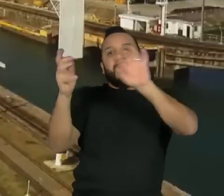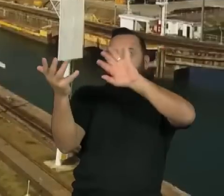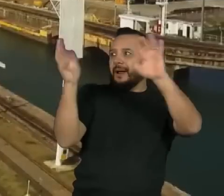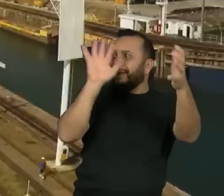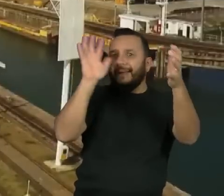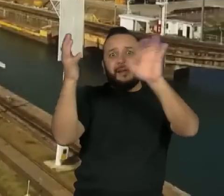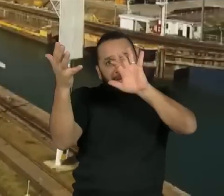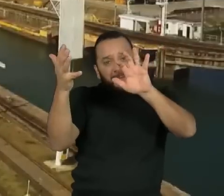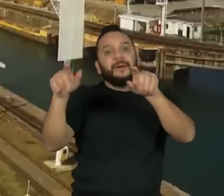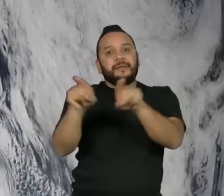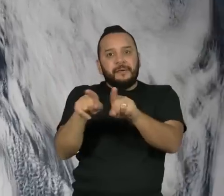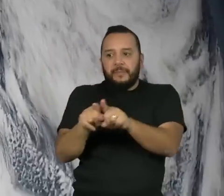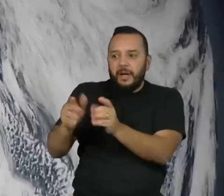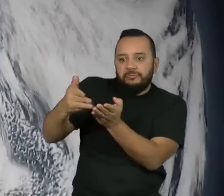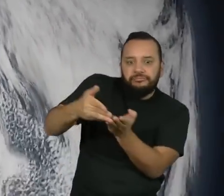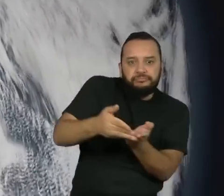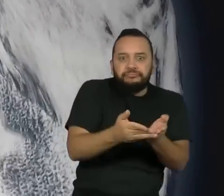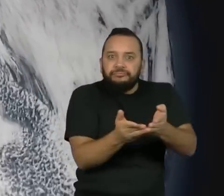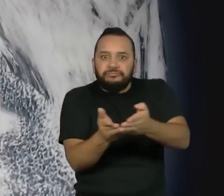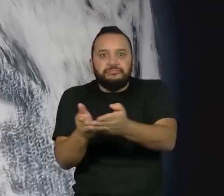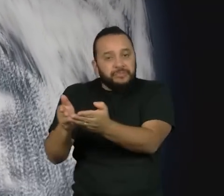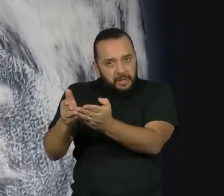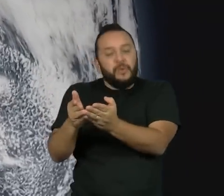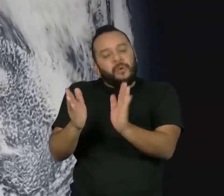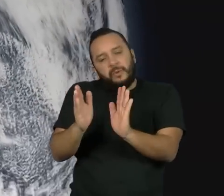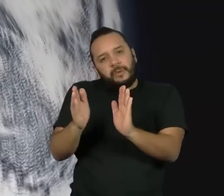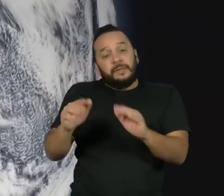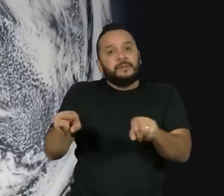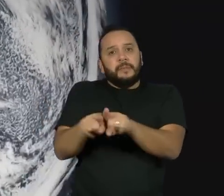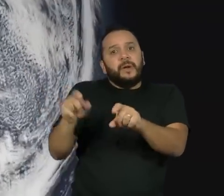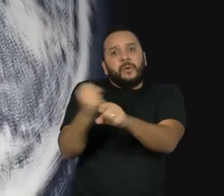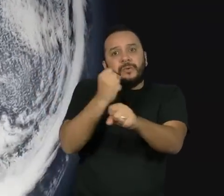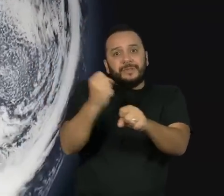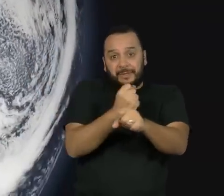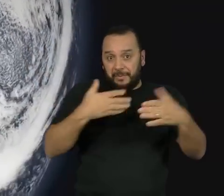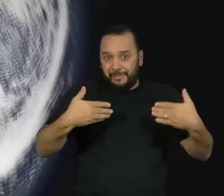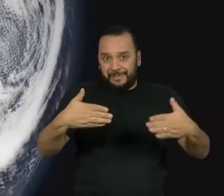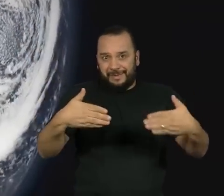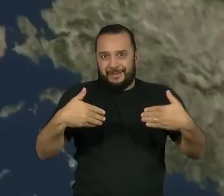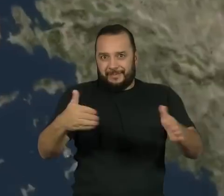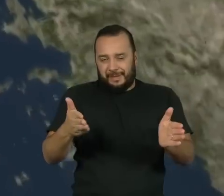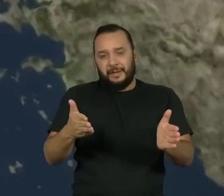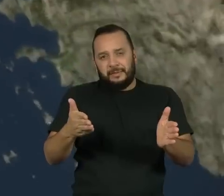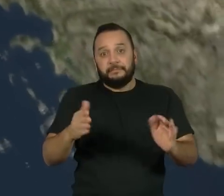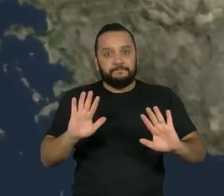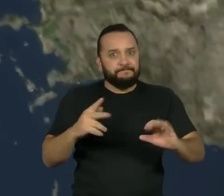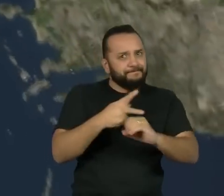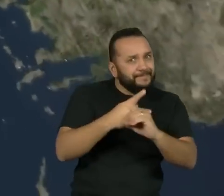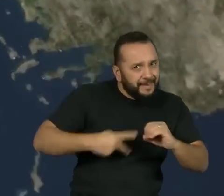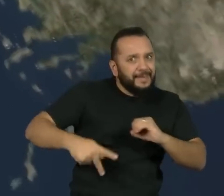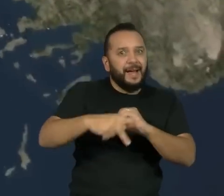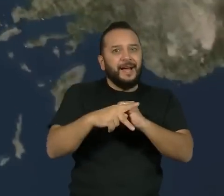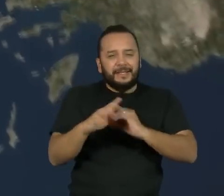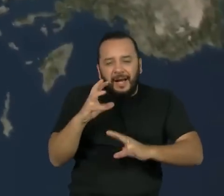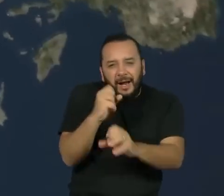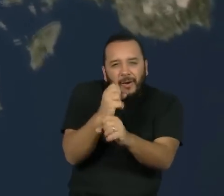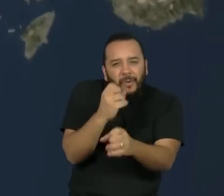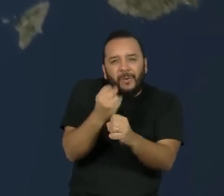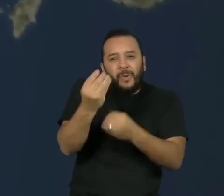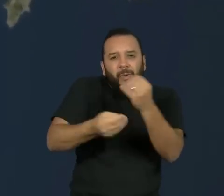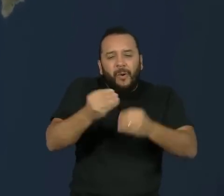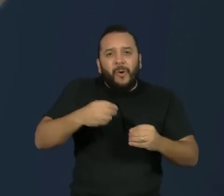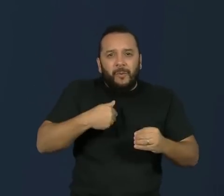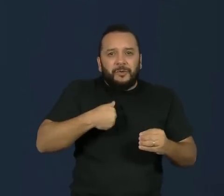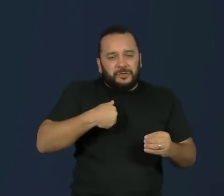do Panamá. Cientistas da NASA e da Agência Espacial Europeia calcularam a altura da superfície dos